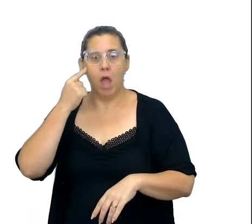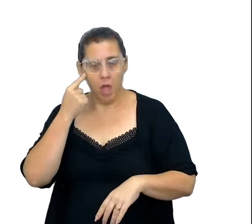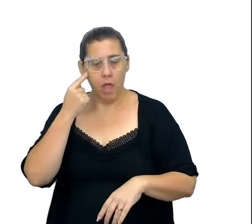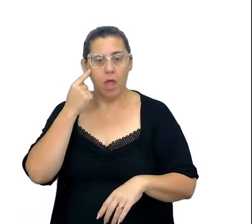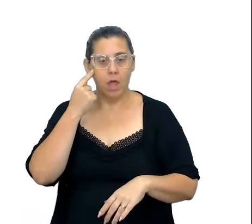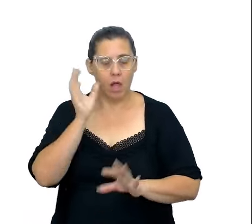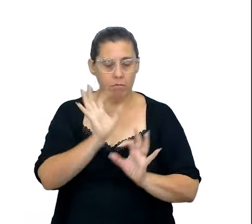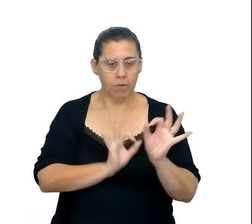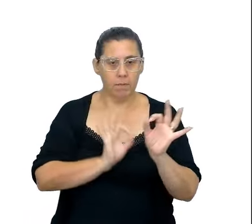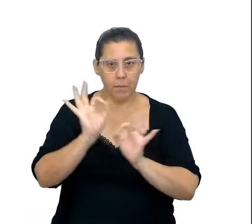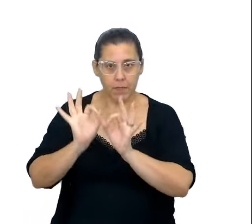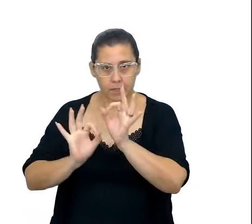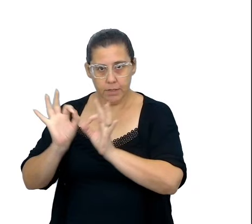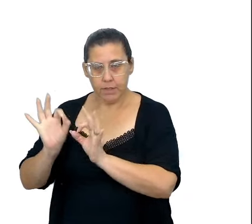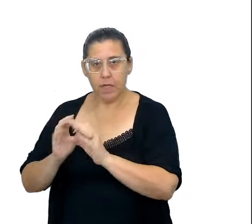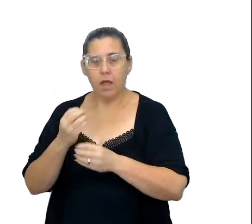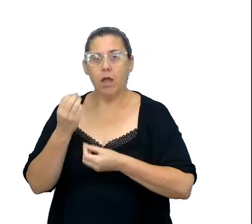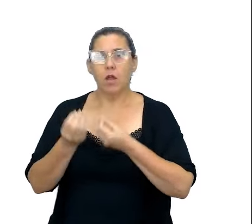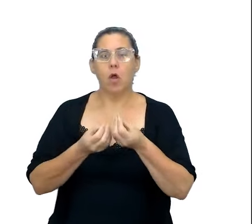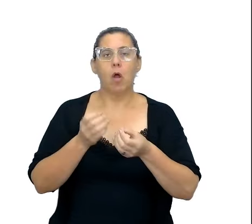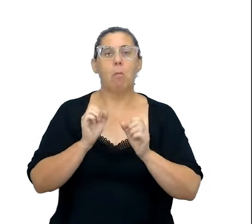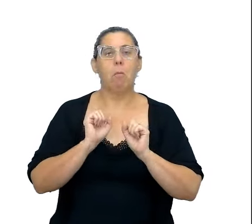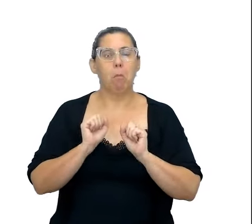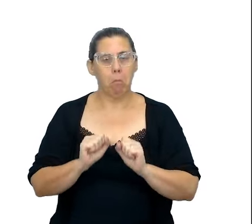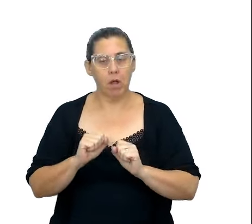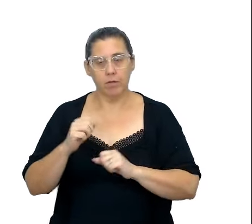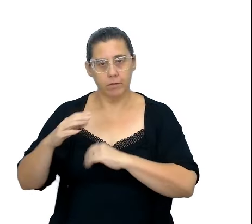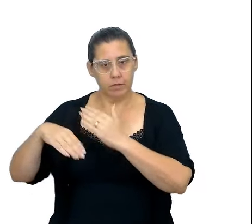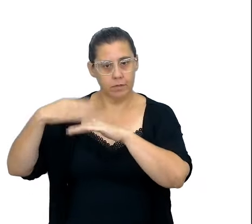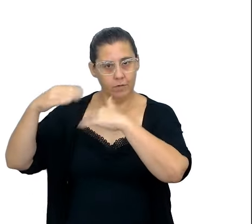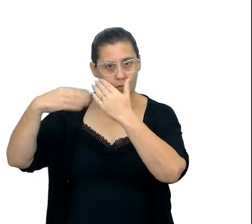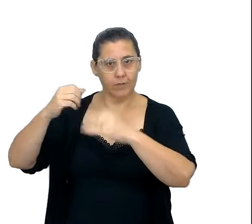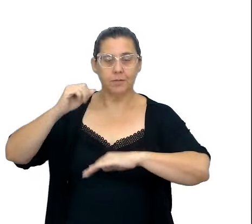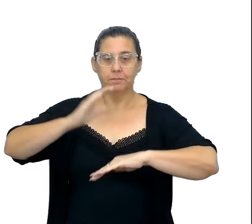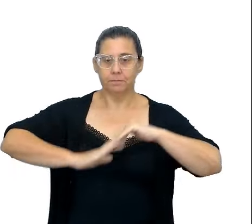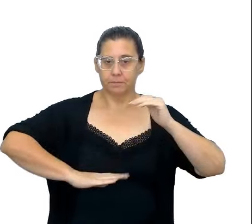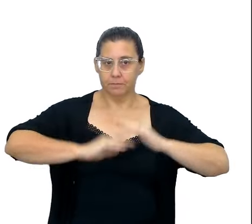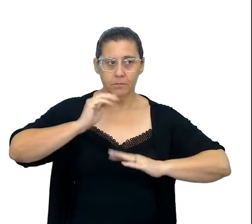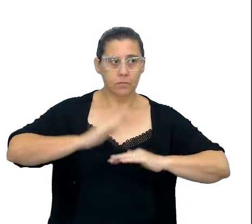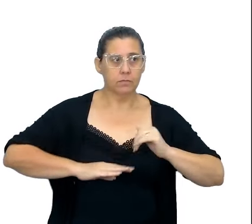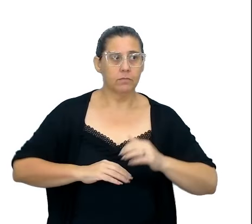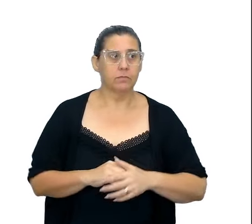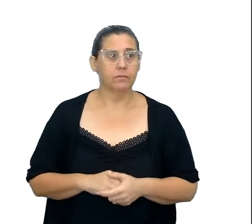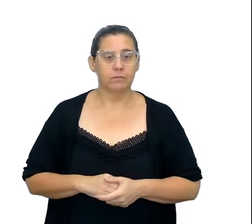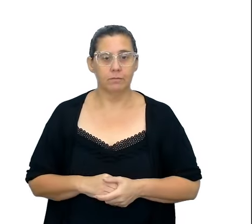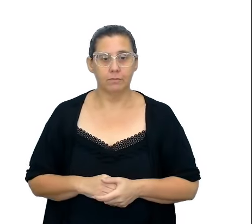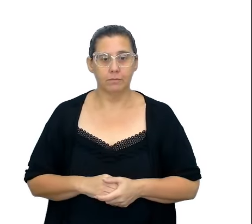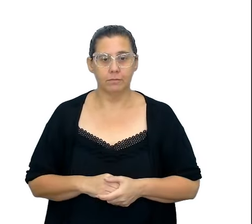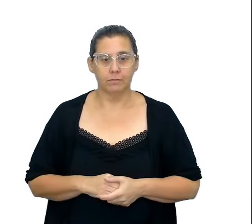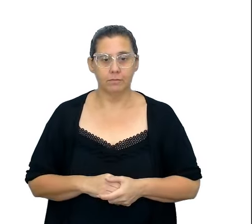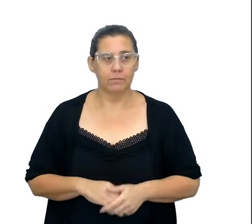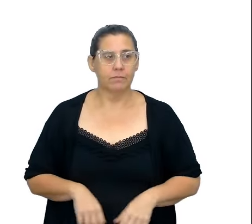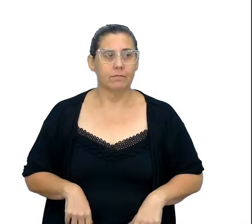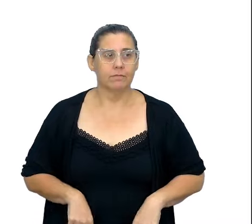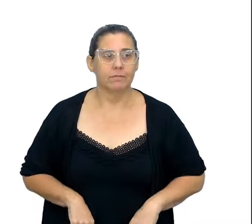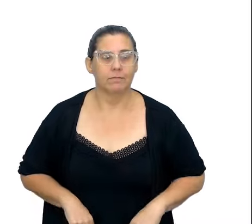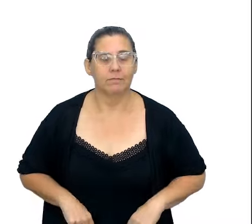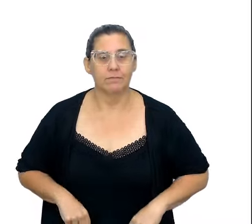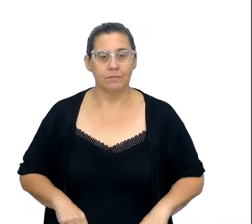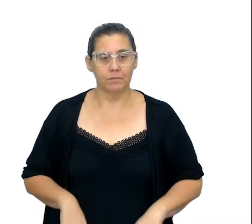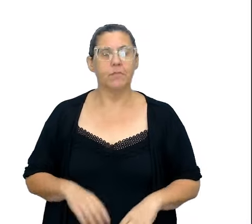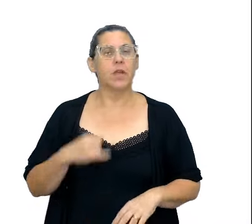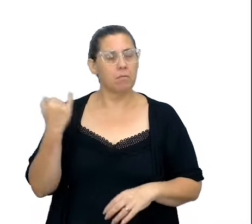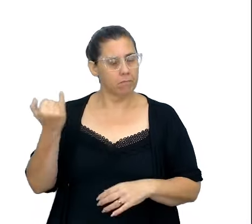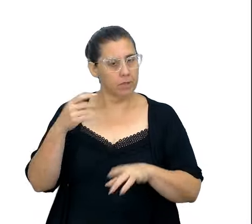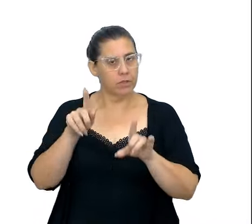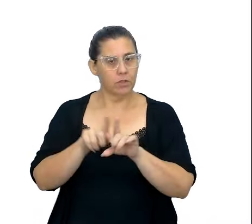e planejar como que poderia, então, desenvolver essa atividade, utilizando os recursos que são disponíveis na escola. É